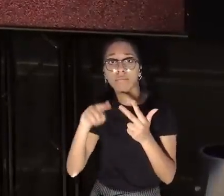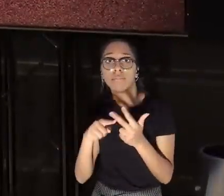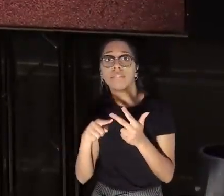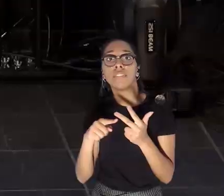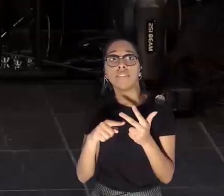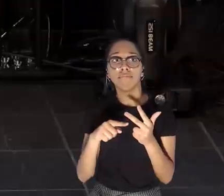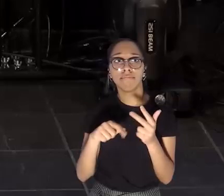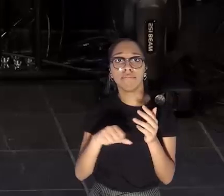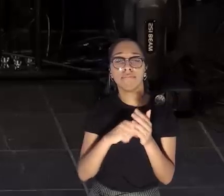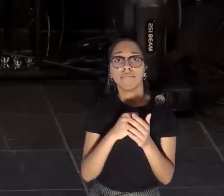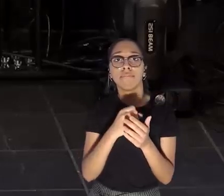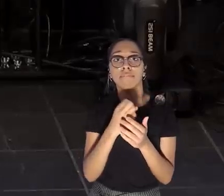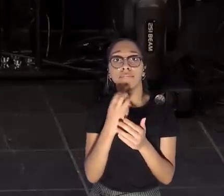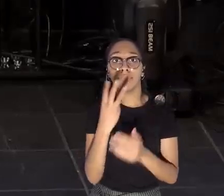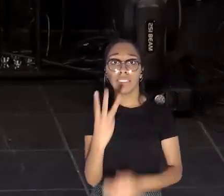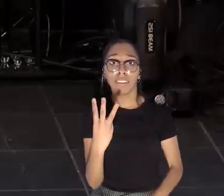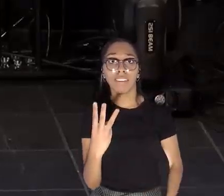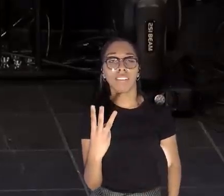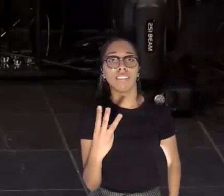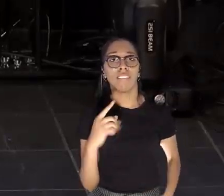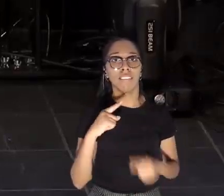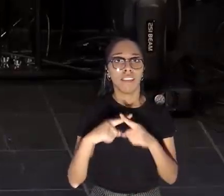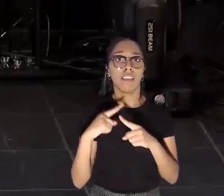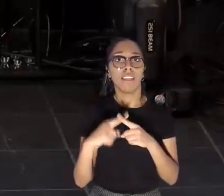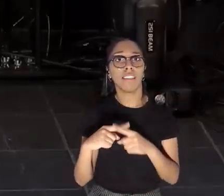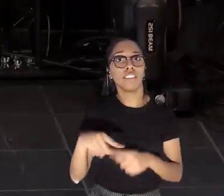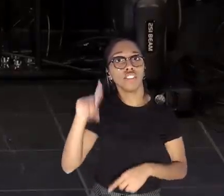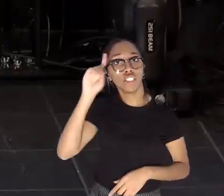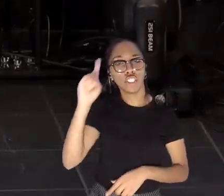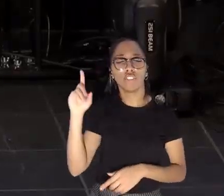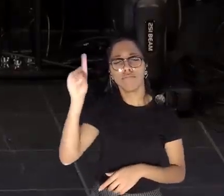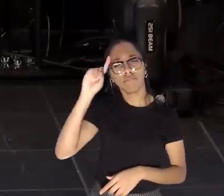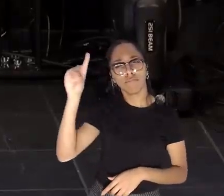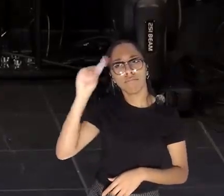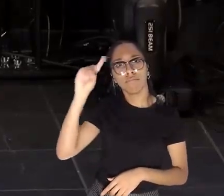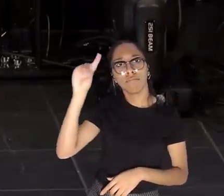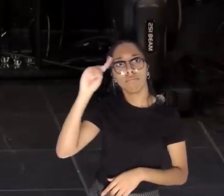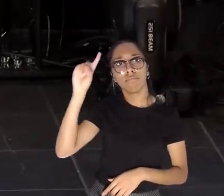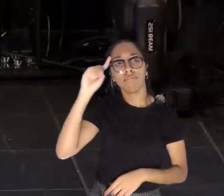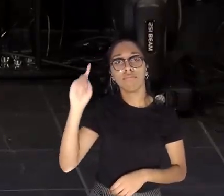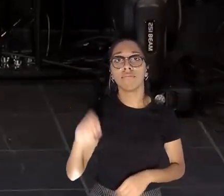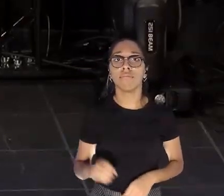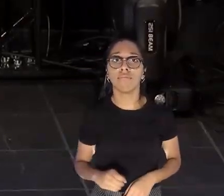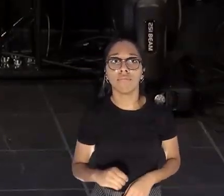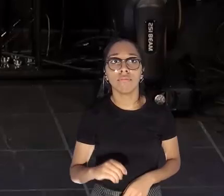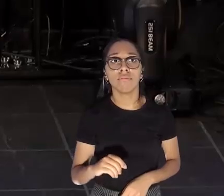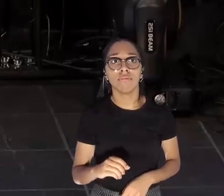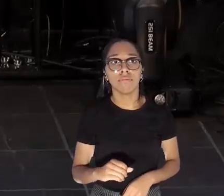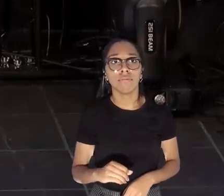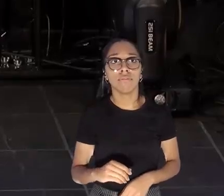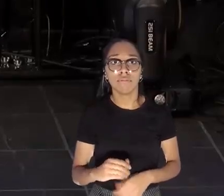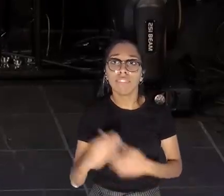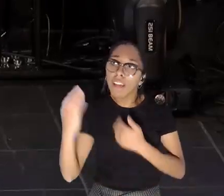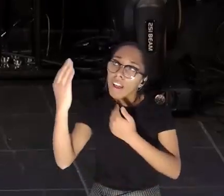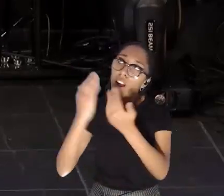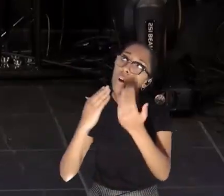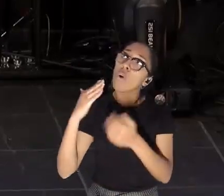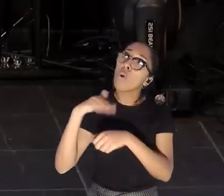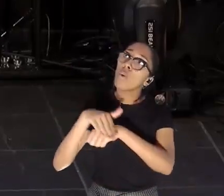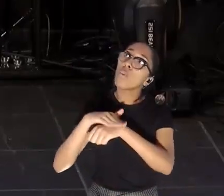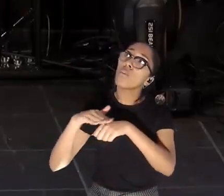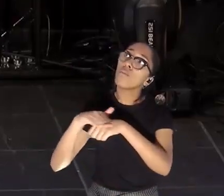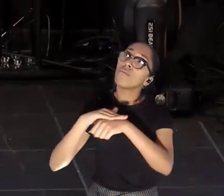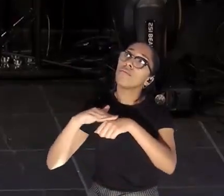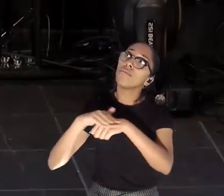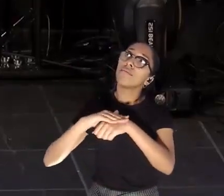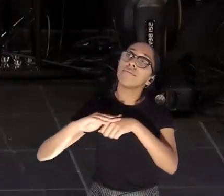Por quê? Para sobreviver, para ter energia. Tem que orar 3 vezes por dia. Não estou falando para você ficar uma hora orando, mas pelo menos falar com Deus.